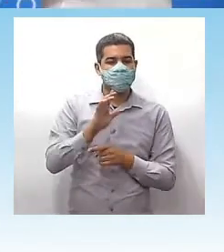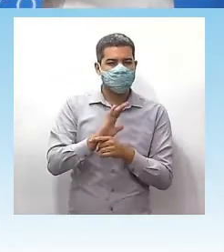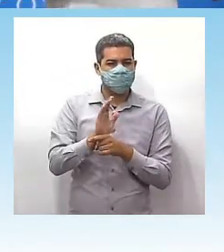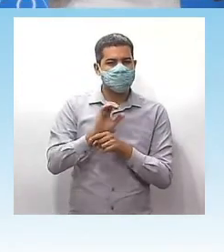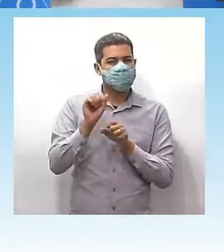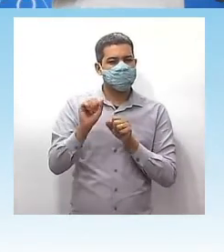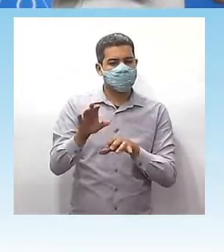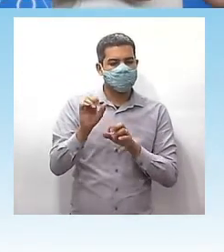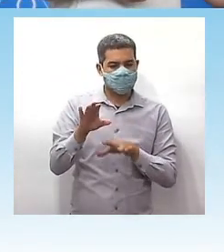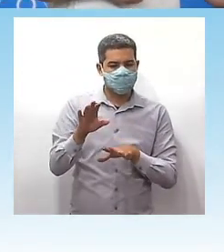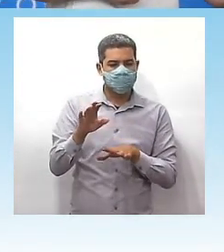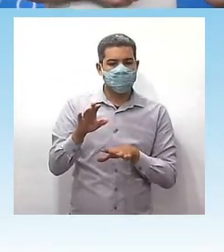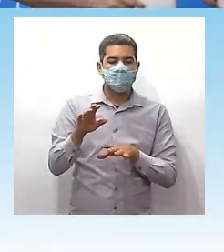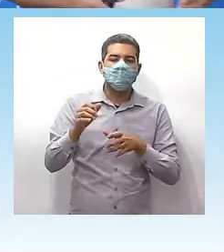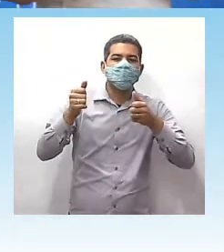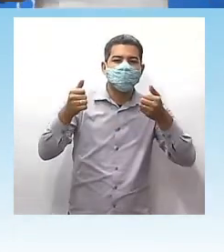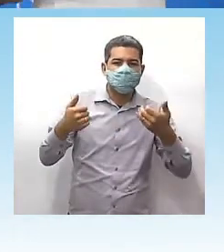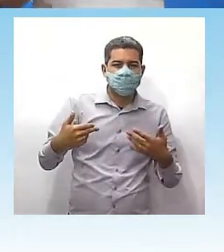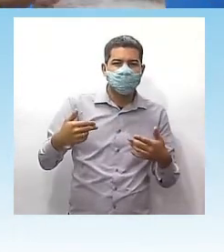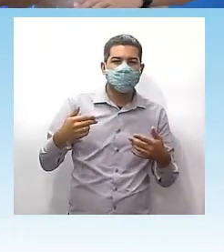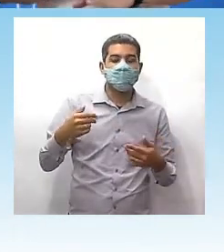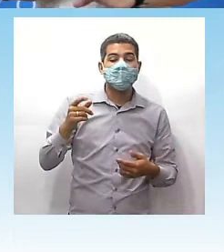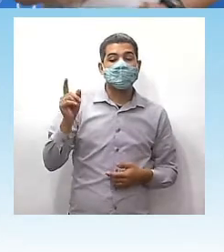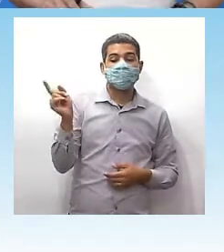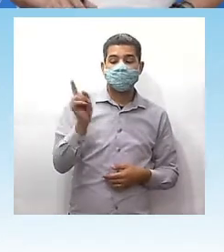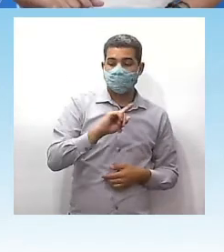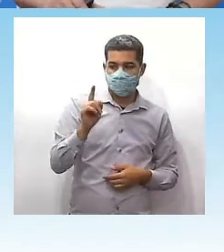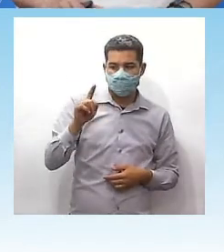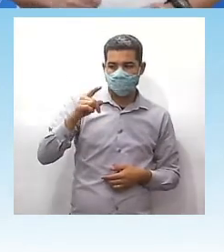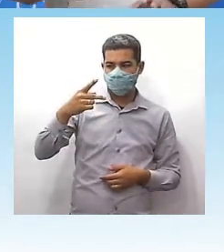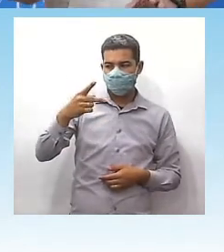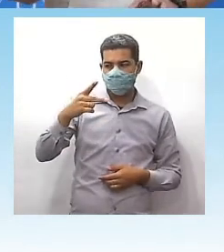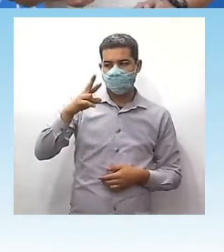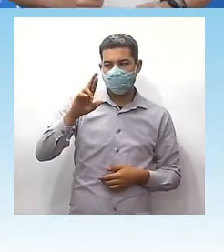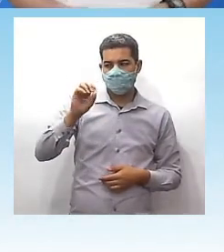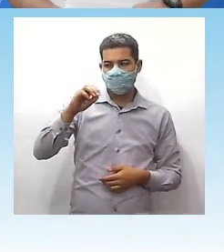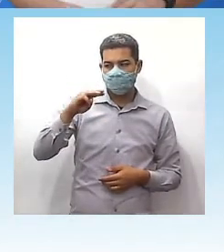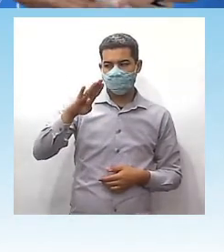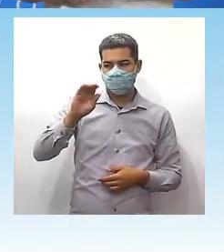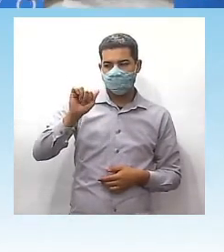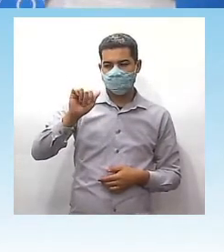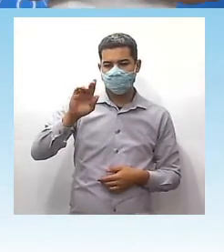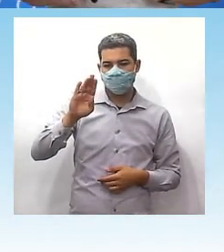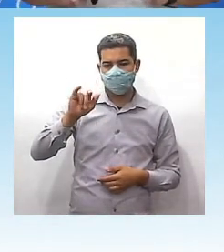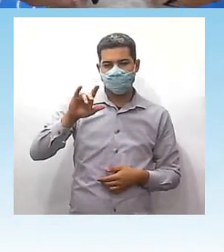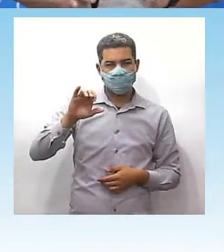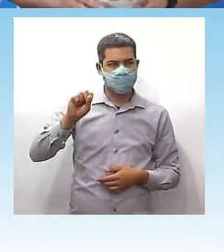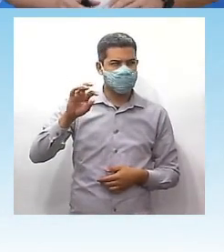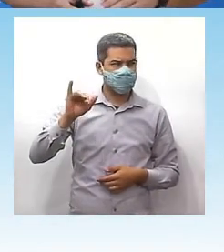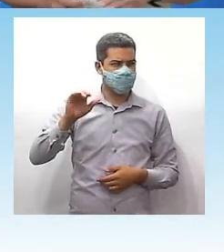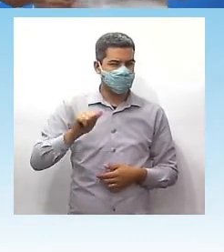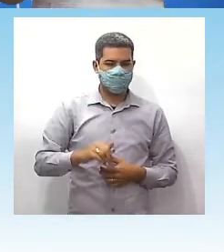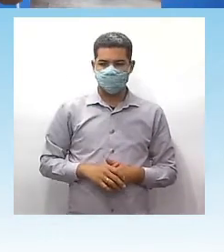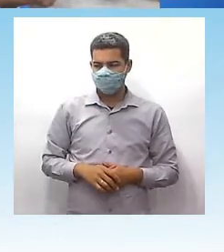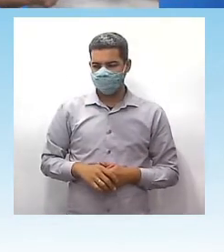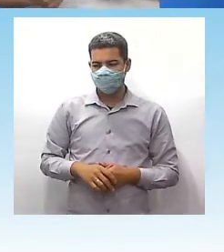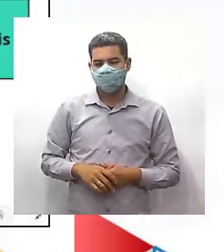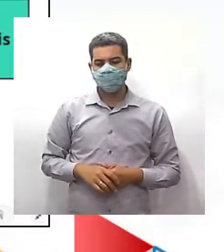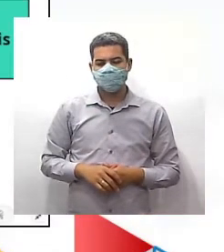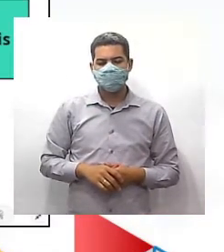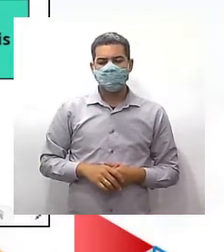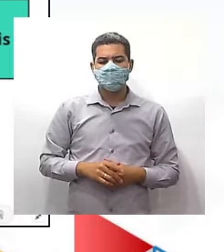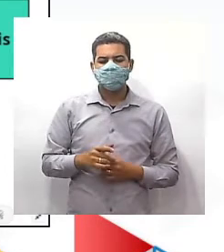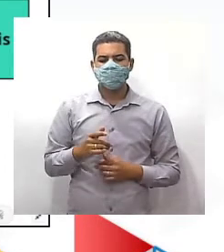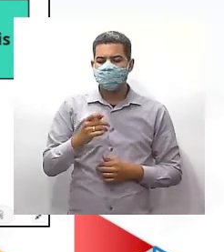da não probabilística, tá bom? Hoje só probabilística, fechou? Então preste atenção. A